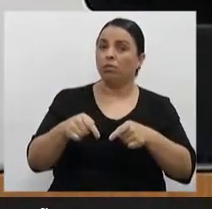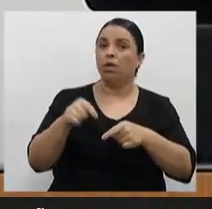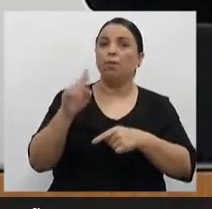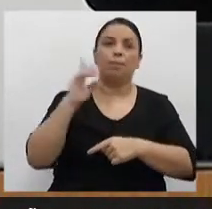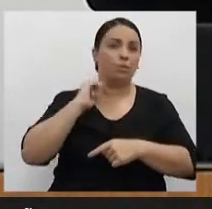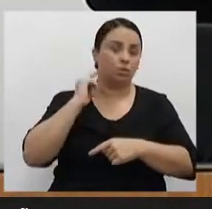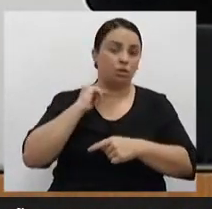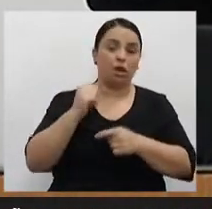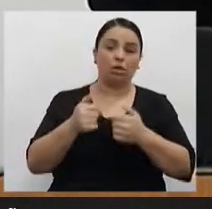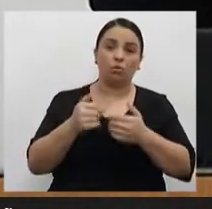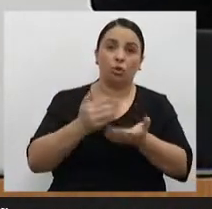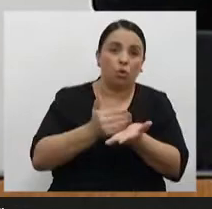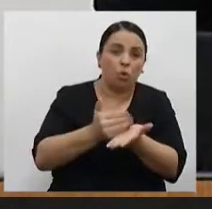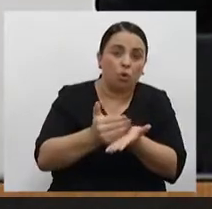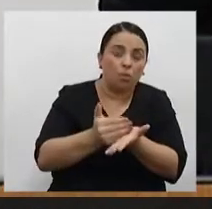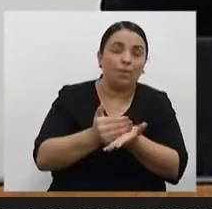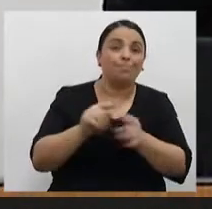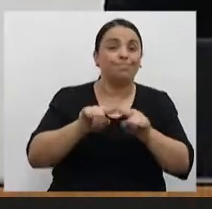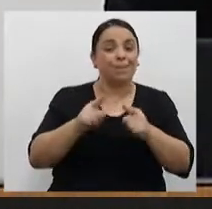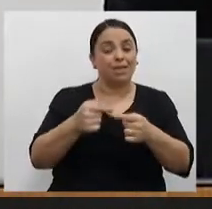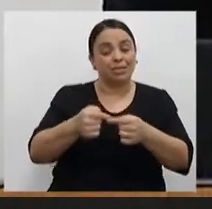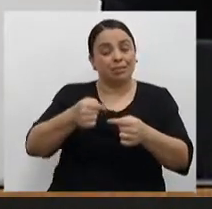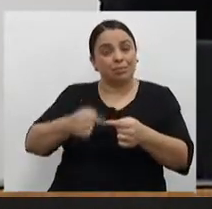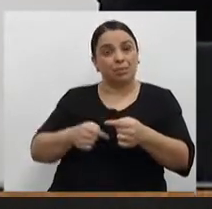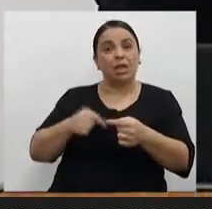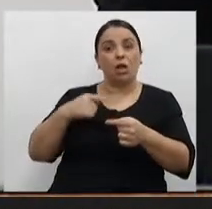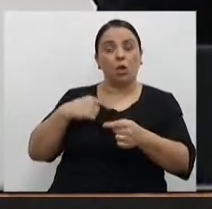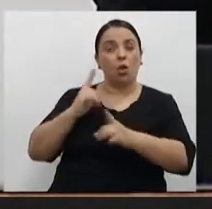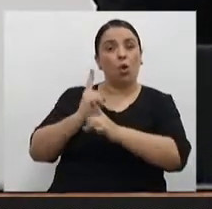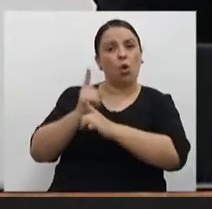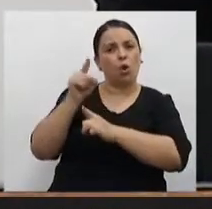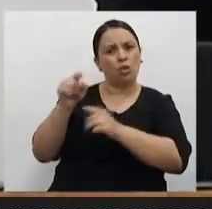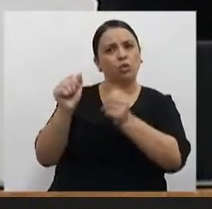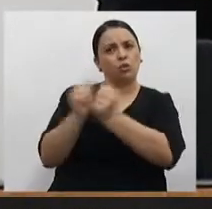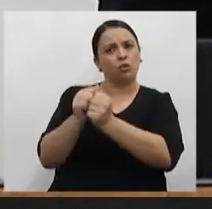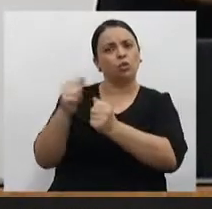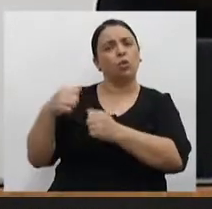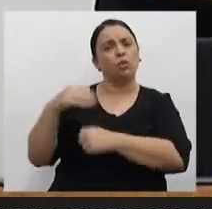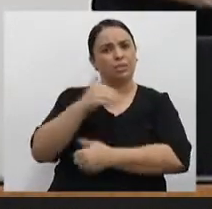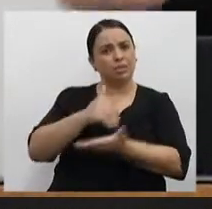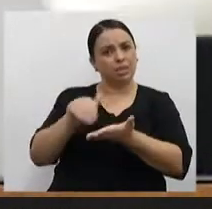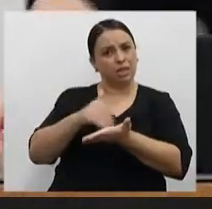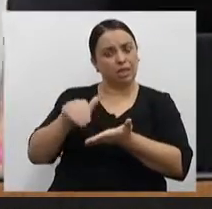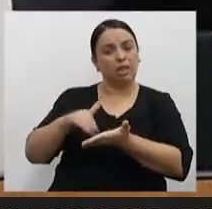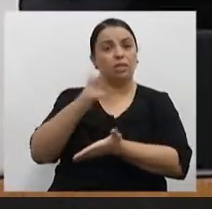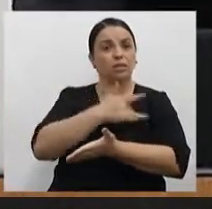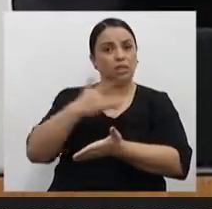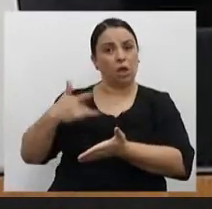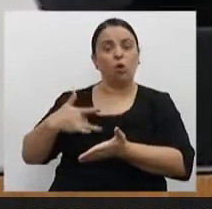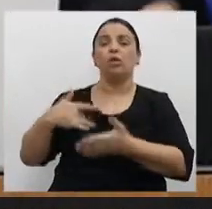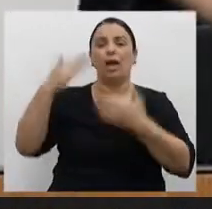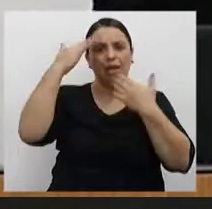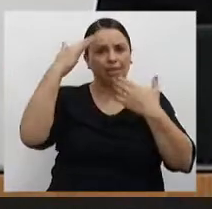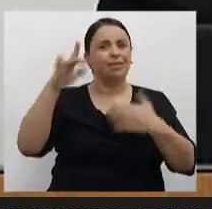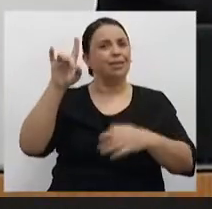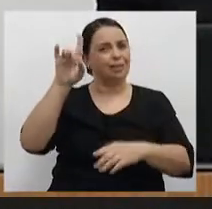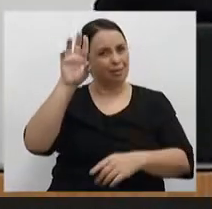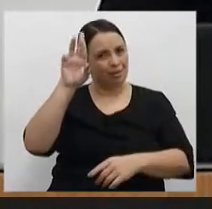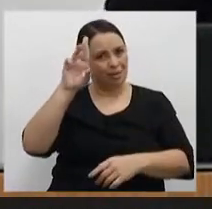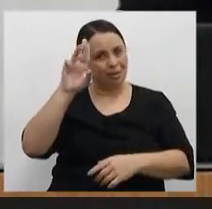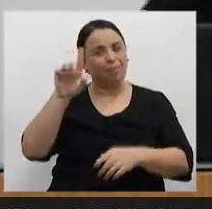tive pessoalmente com o nosso secretário de Saúde. Quero aqui agradecer a presença, né, da Secretaria de Saúde, que daqui a pouquinho nós